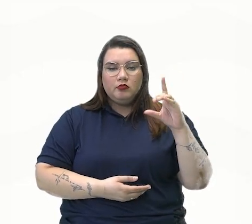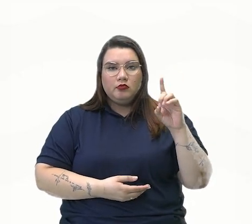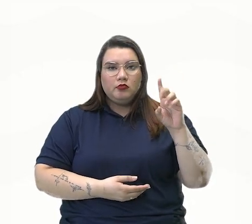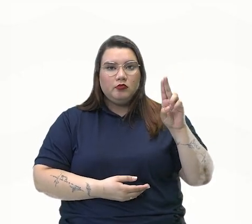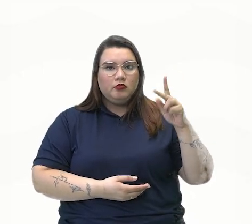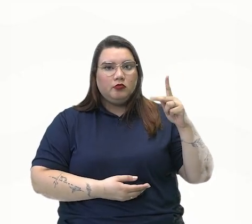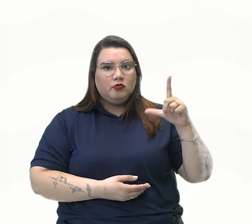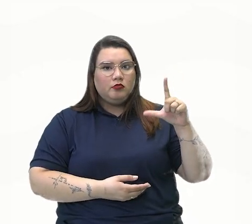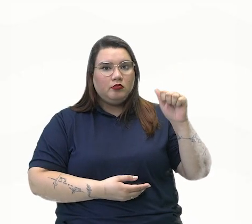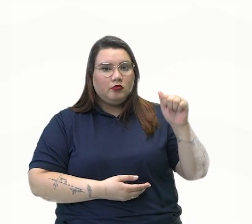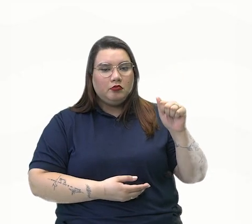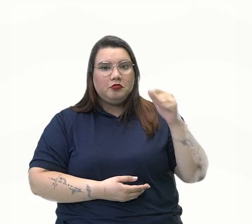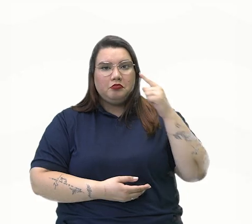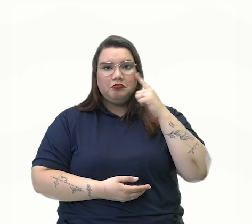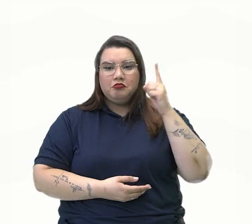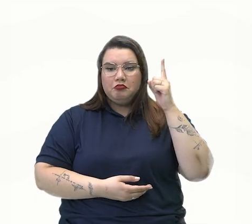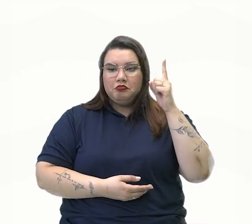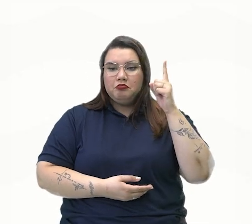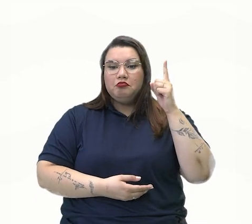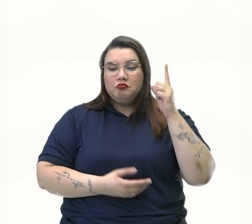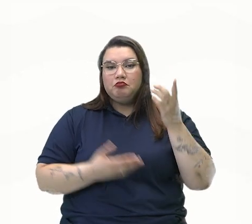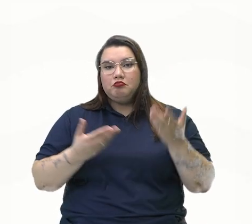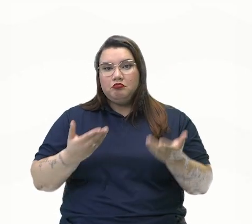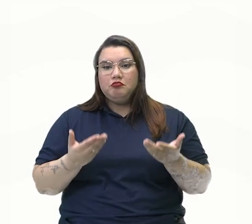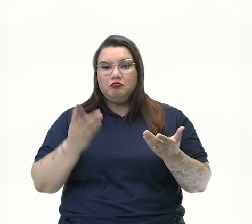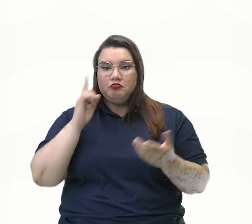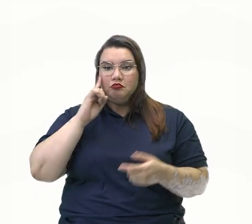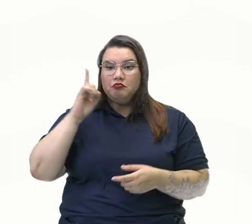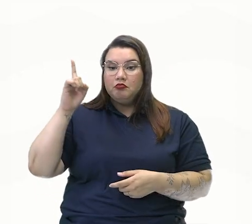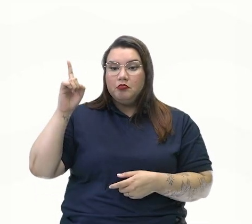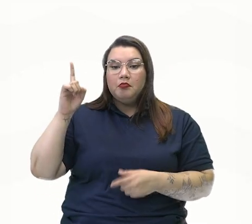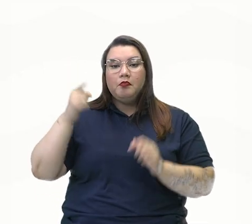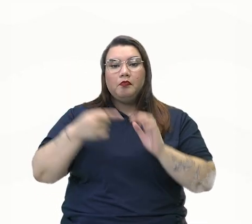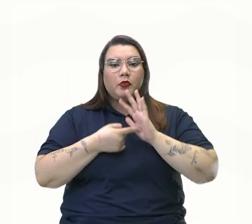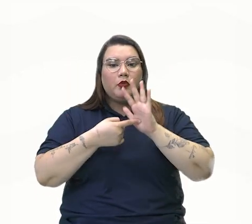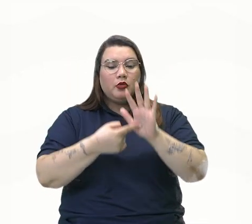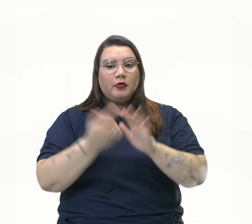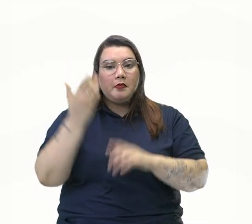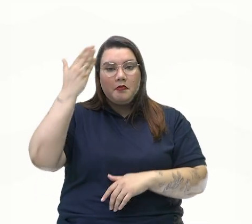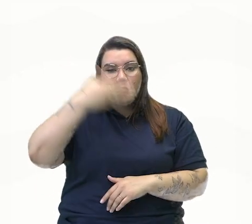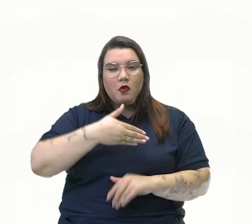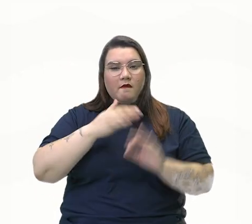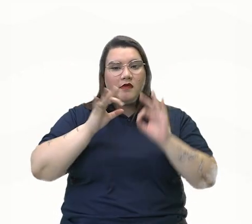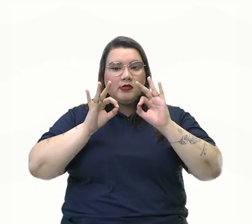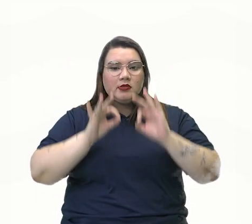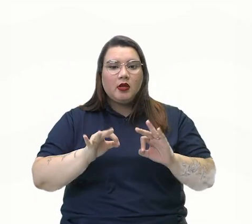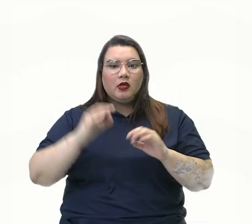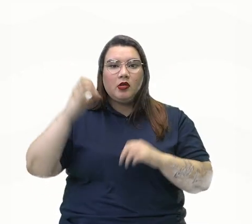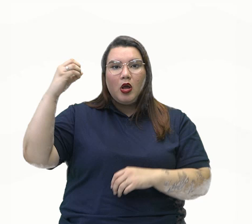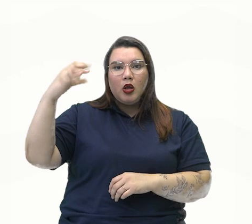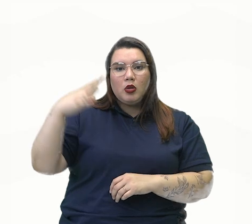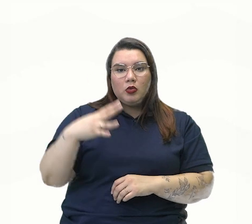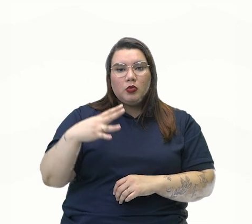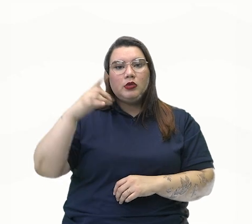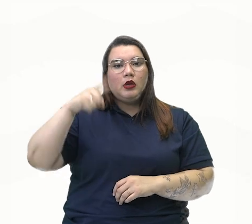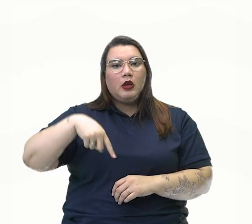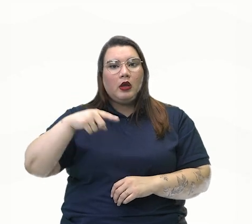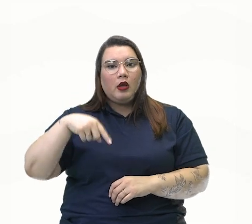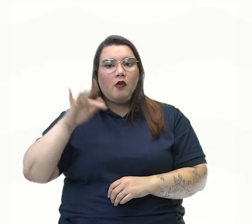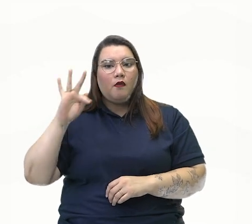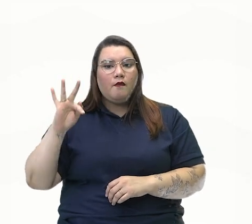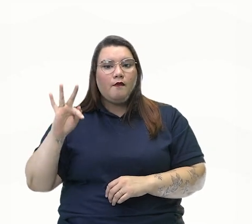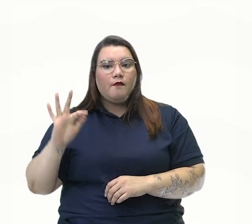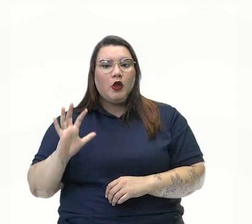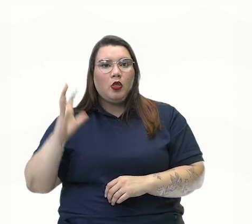da fenda dupla, que parecia provar finalmente que a luz,